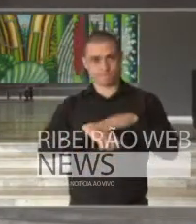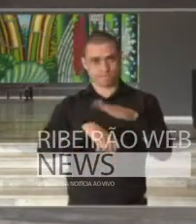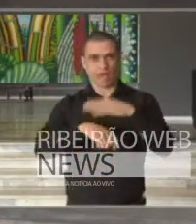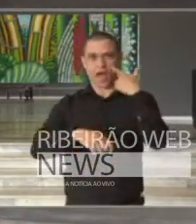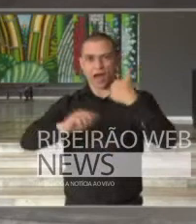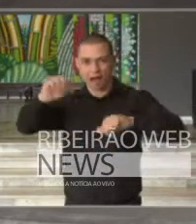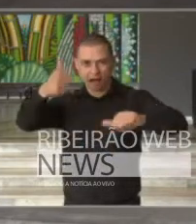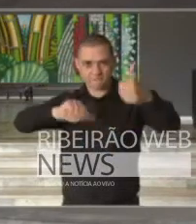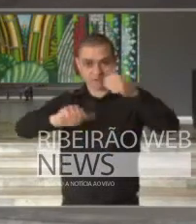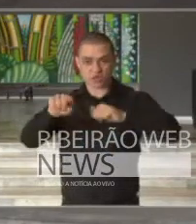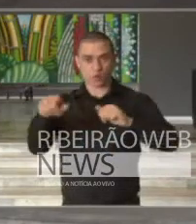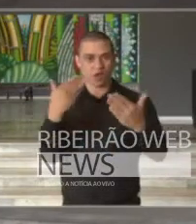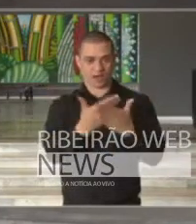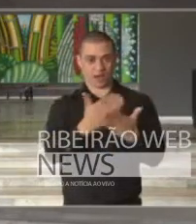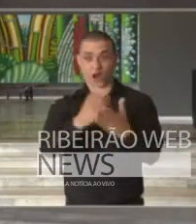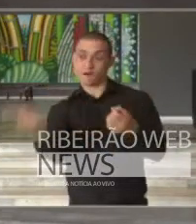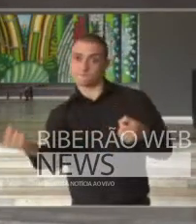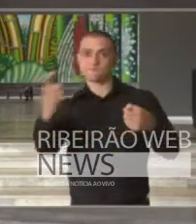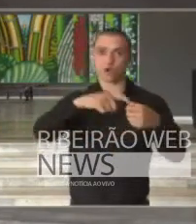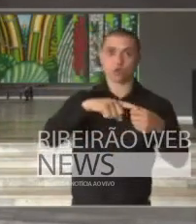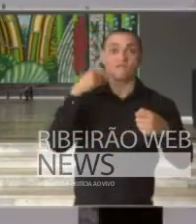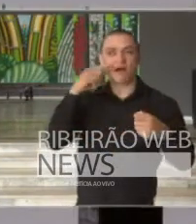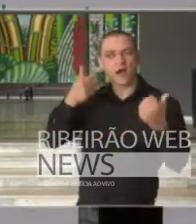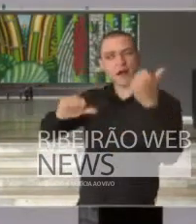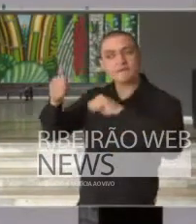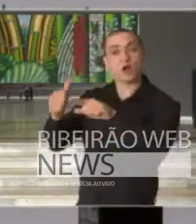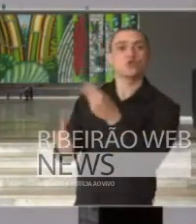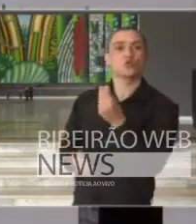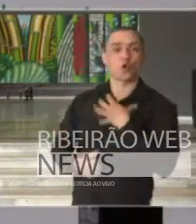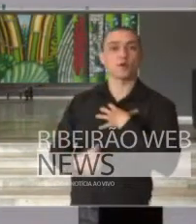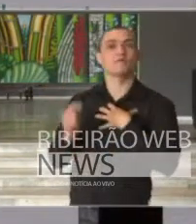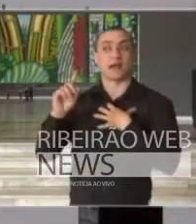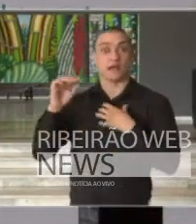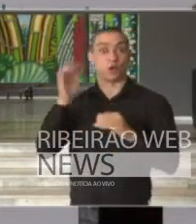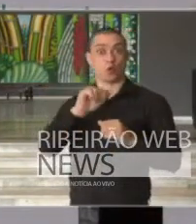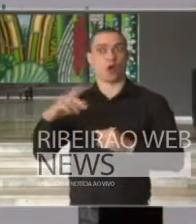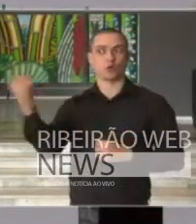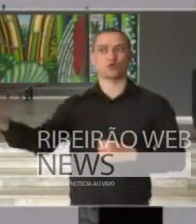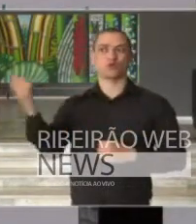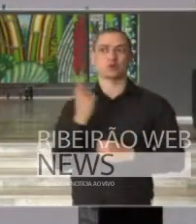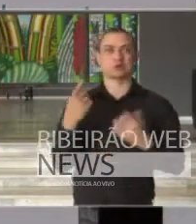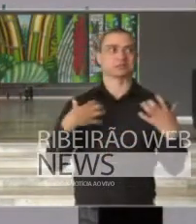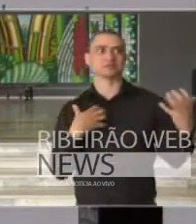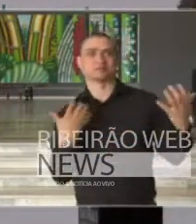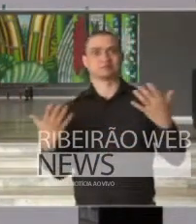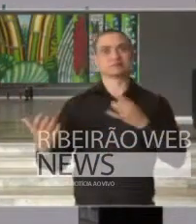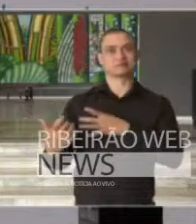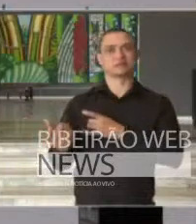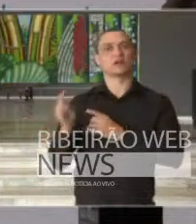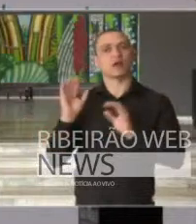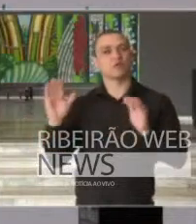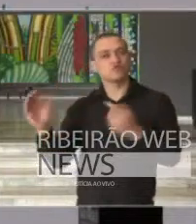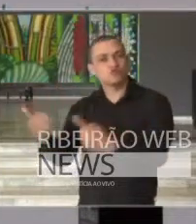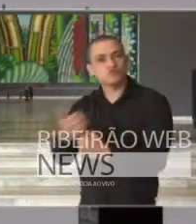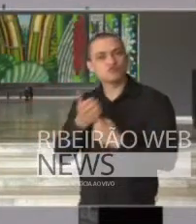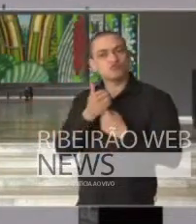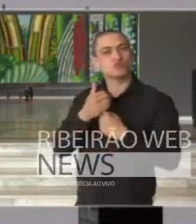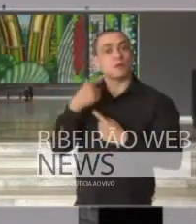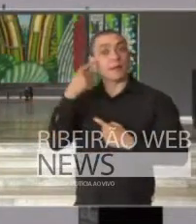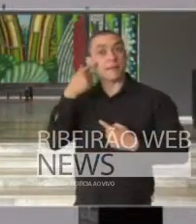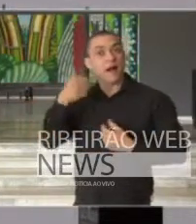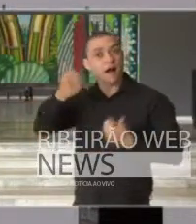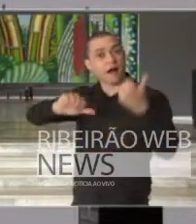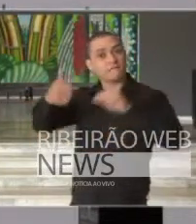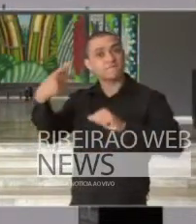avaliação diagnóstica no retorno, nós teremos um acolhimento muito especial para recuperar o clima escolar, avaliar a saúde, inclusive nesse